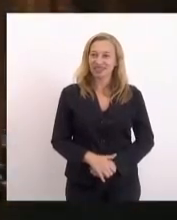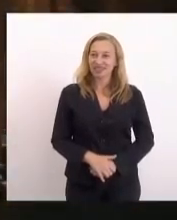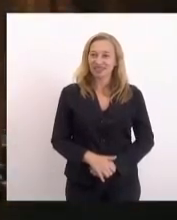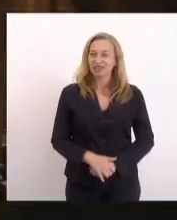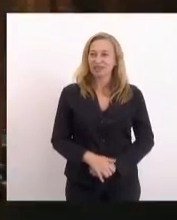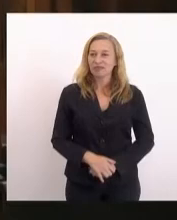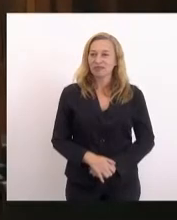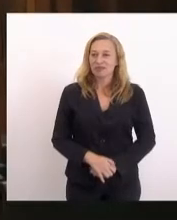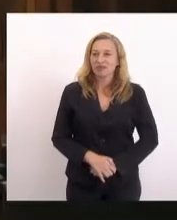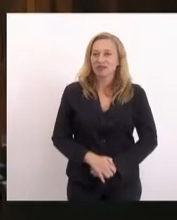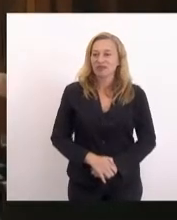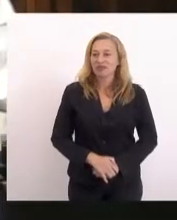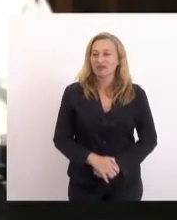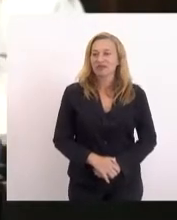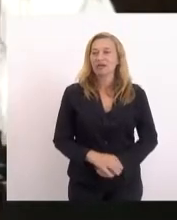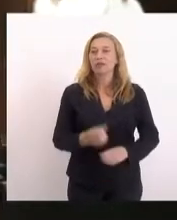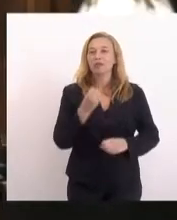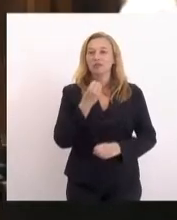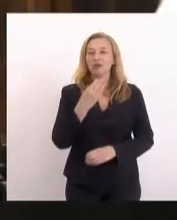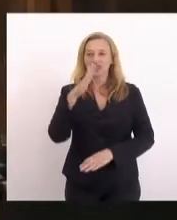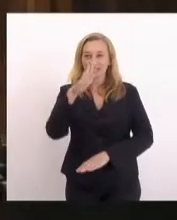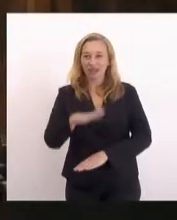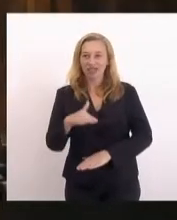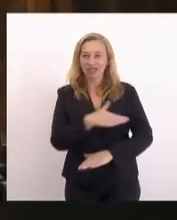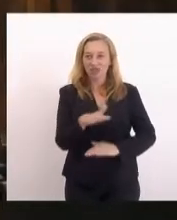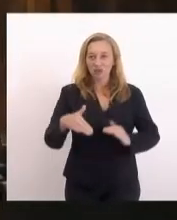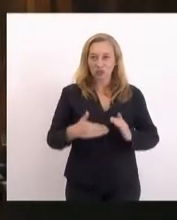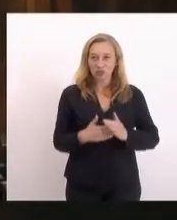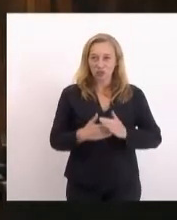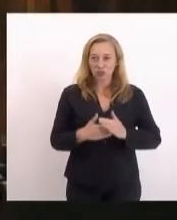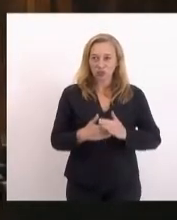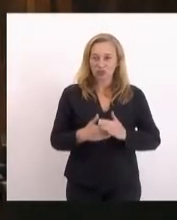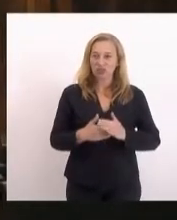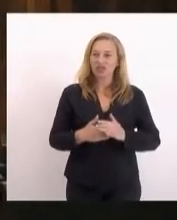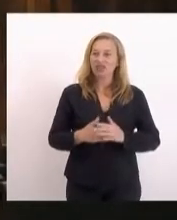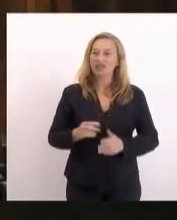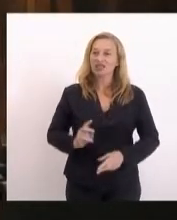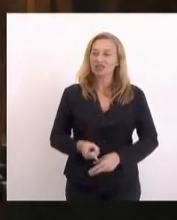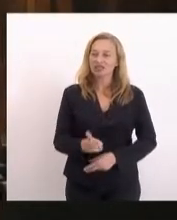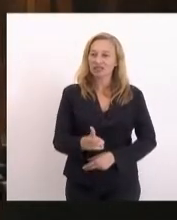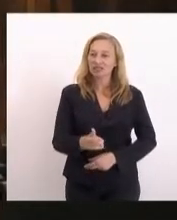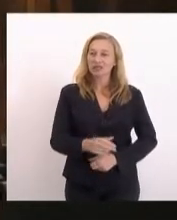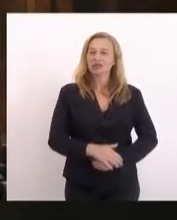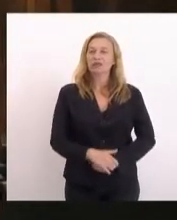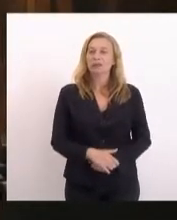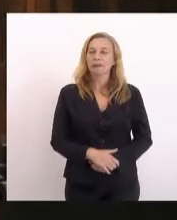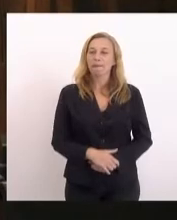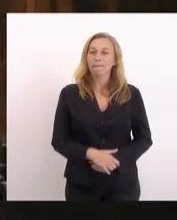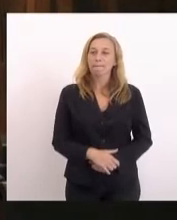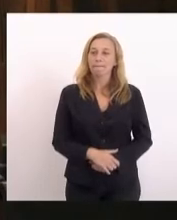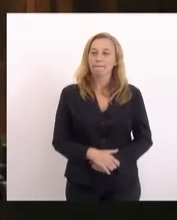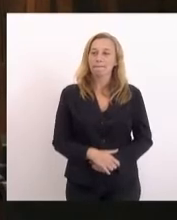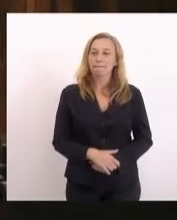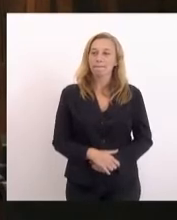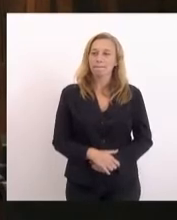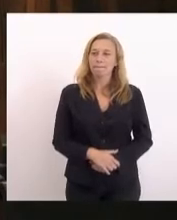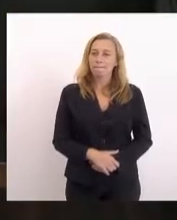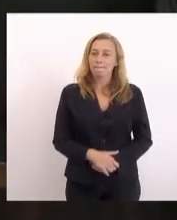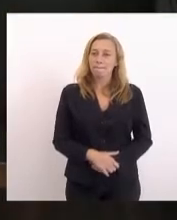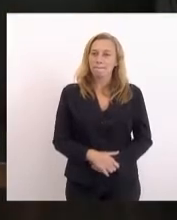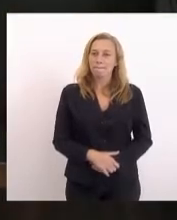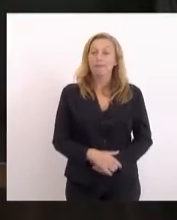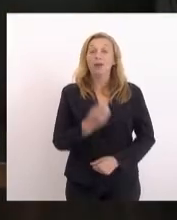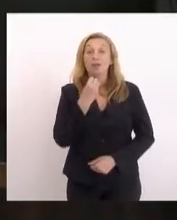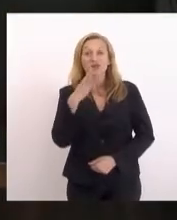Boa tarde a todas e todos. Antes de dar prosseguimento à cerimônia.